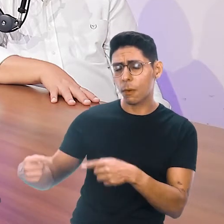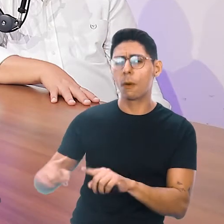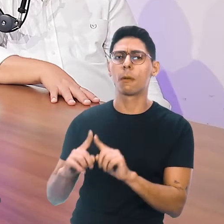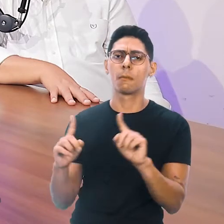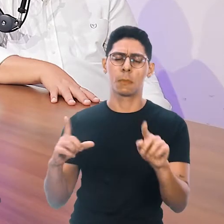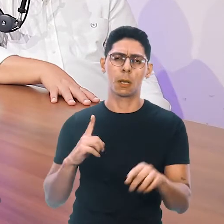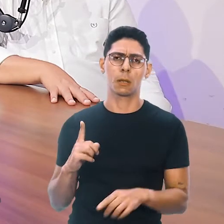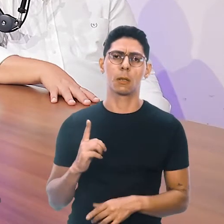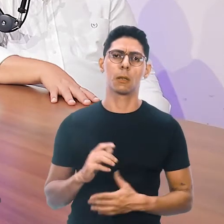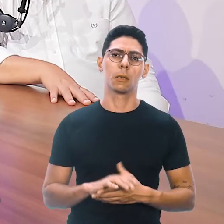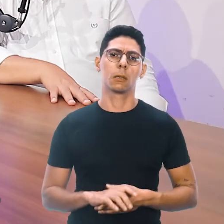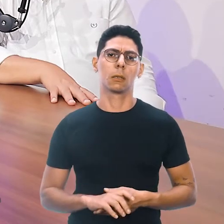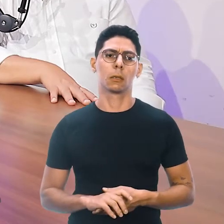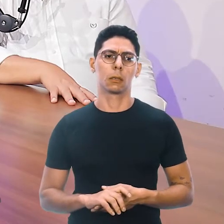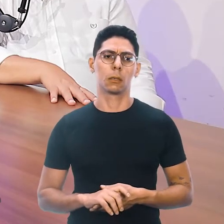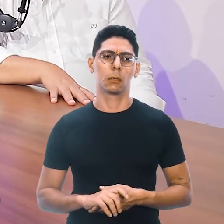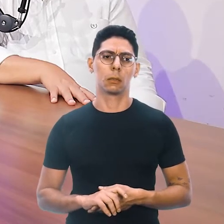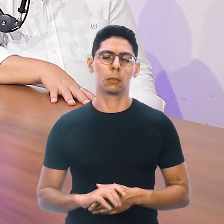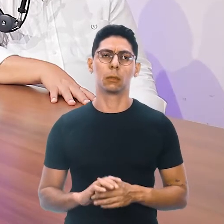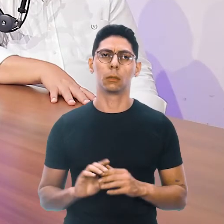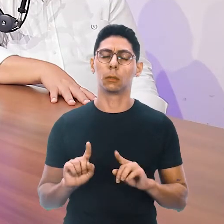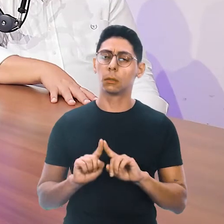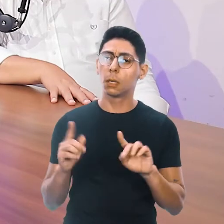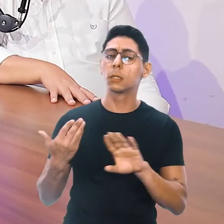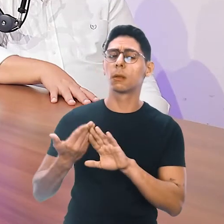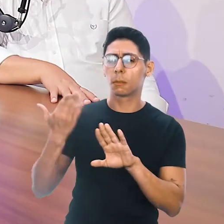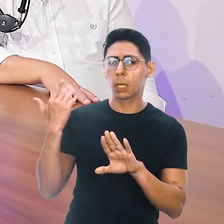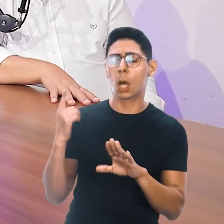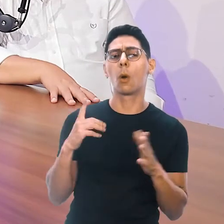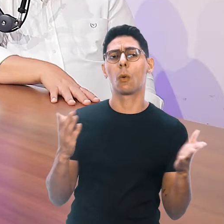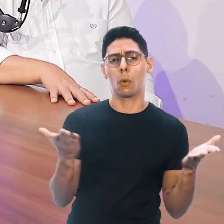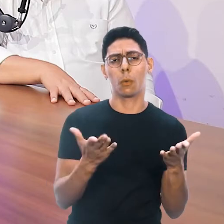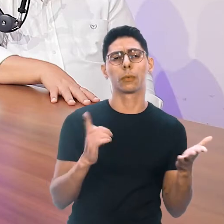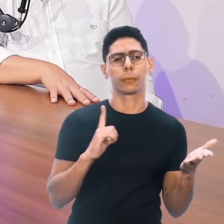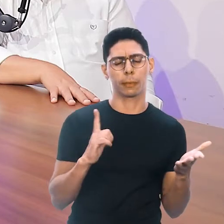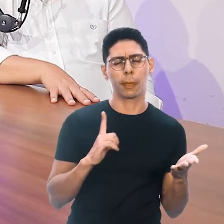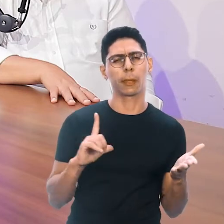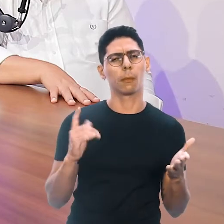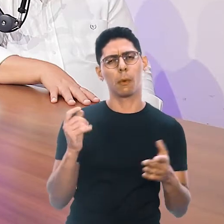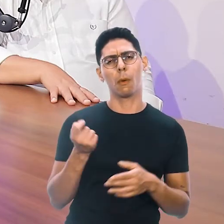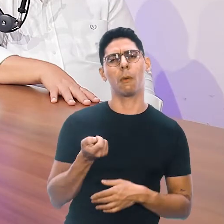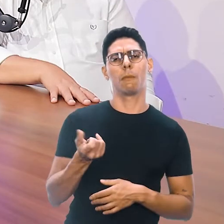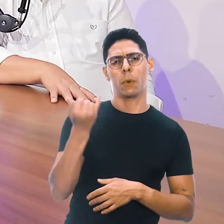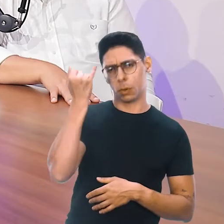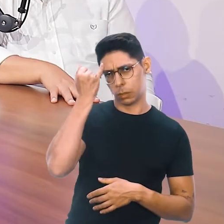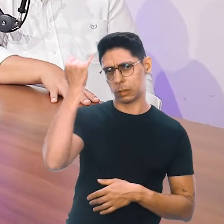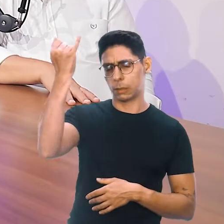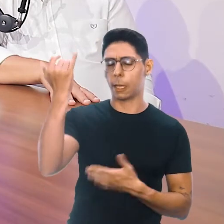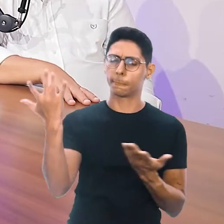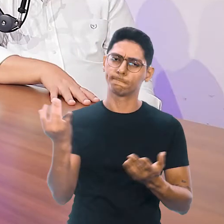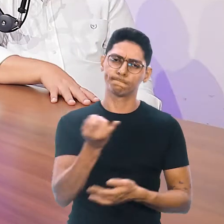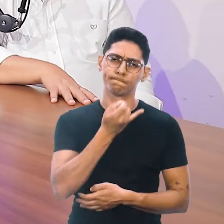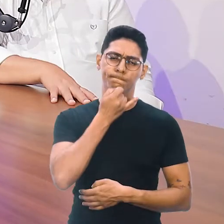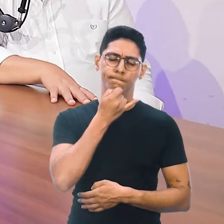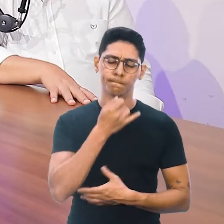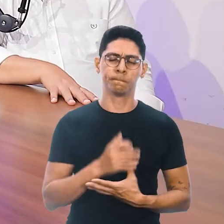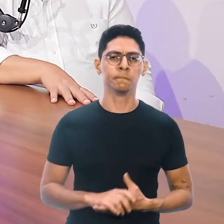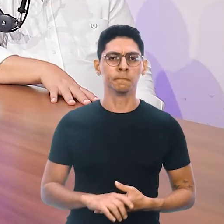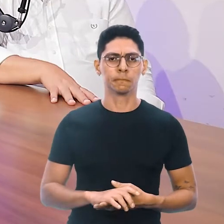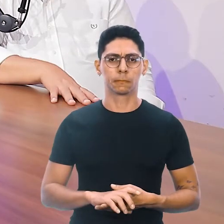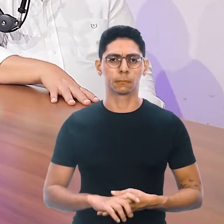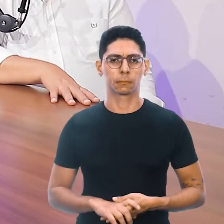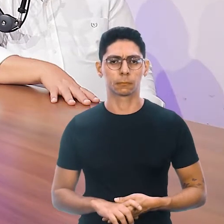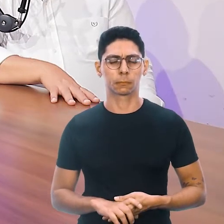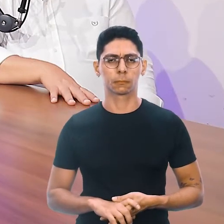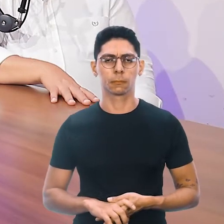né? Nessa época tinha essa ideia, hoje né? ainda tem um pouco, né? Hoje ainda tem um pouquinho isso, infelizmente, né? Ainda